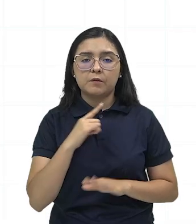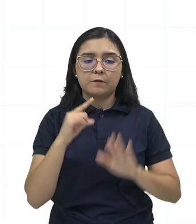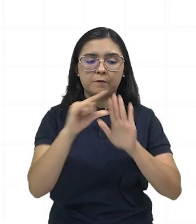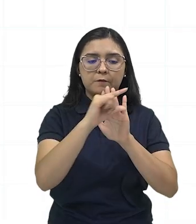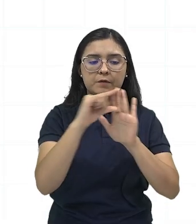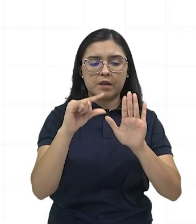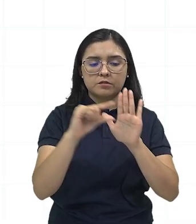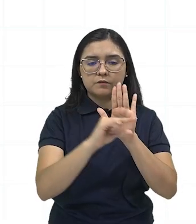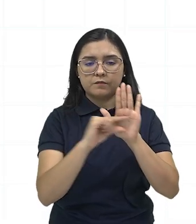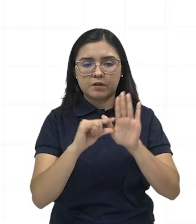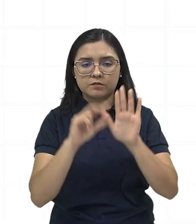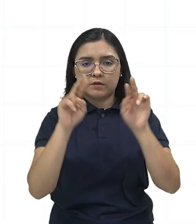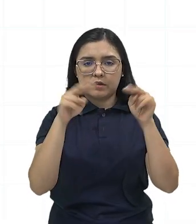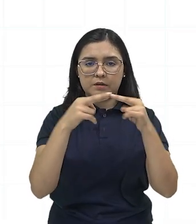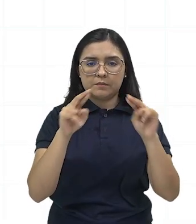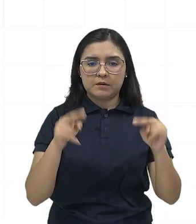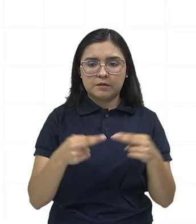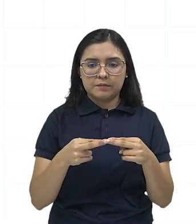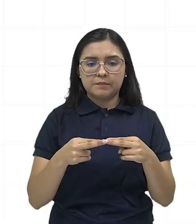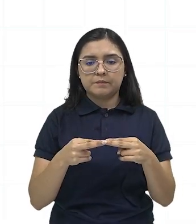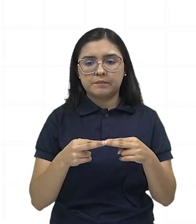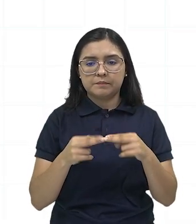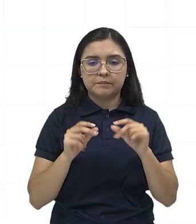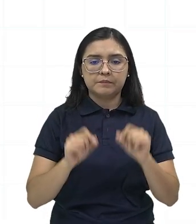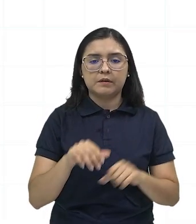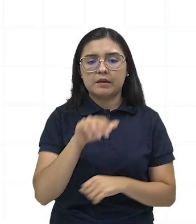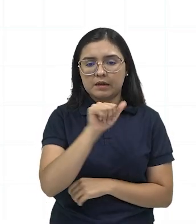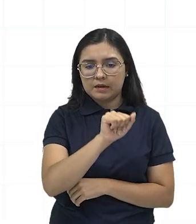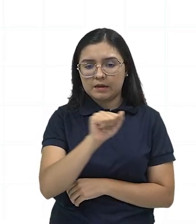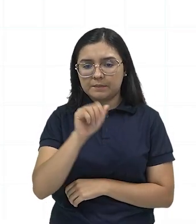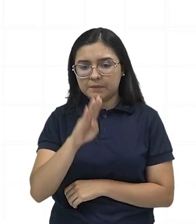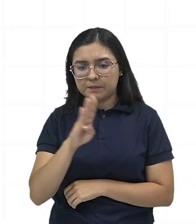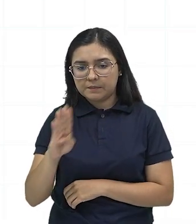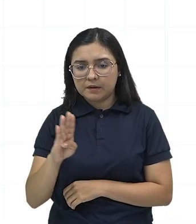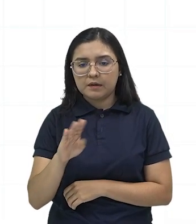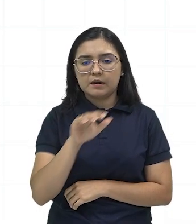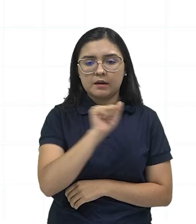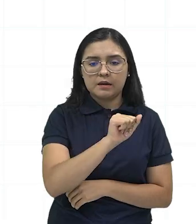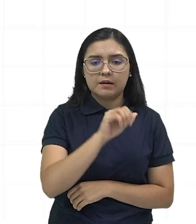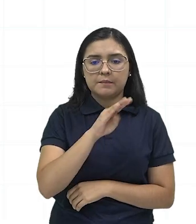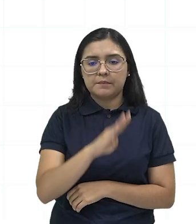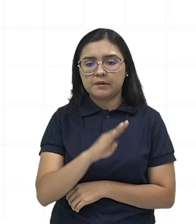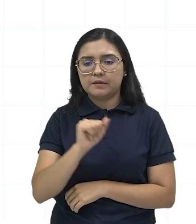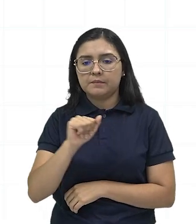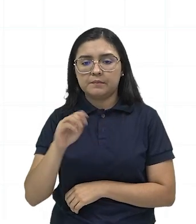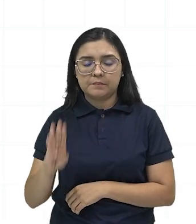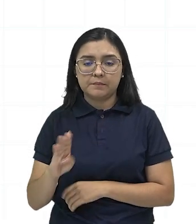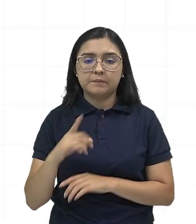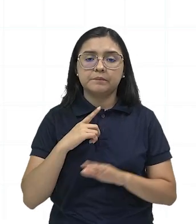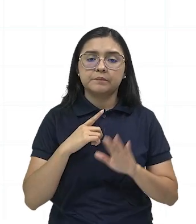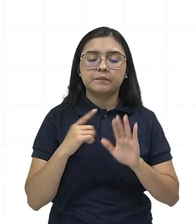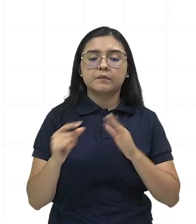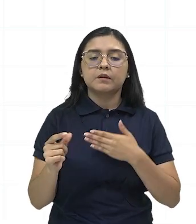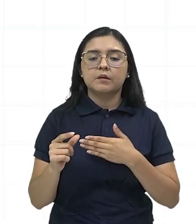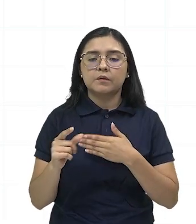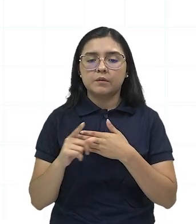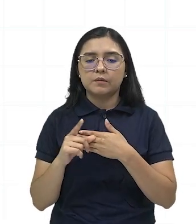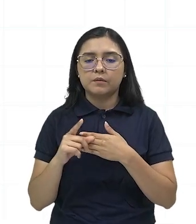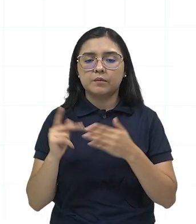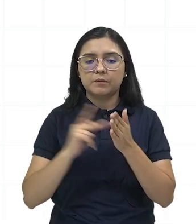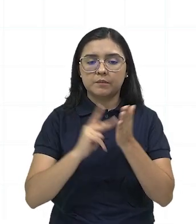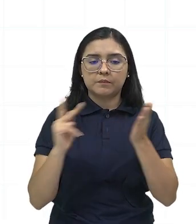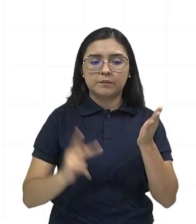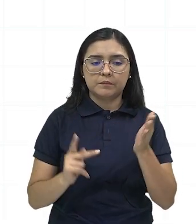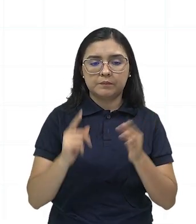tal verso. Por isso vai ficar ali A, B, B, A, B, como isso fica na prática. O poeta é um fingidor, finge